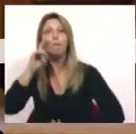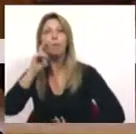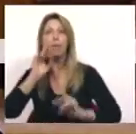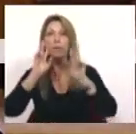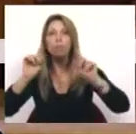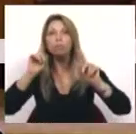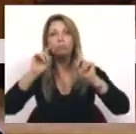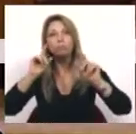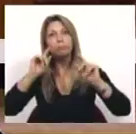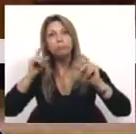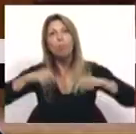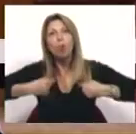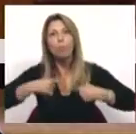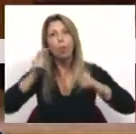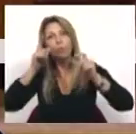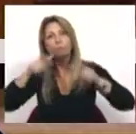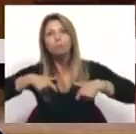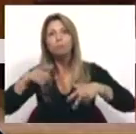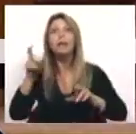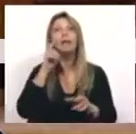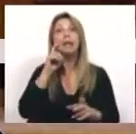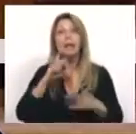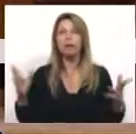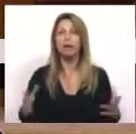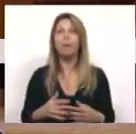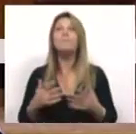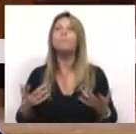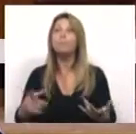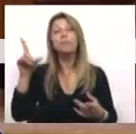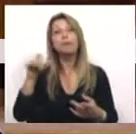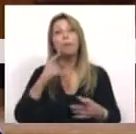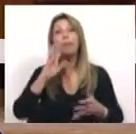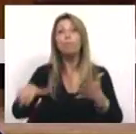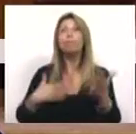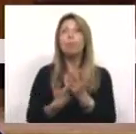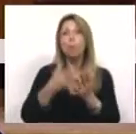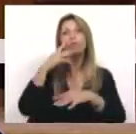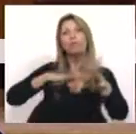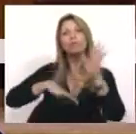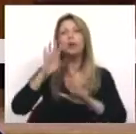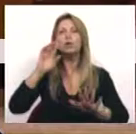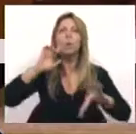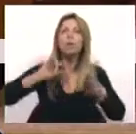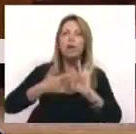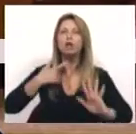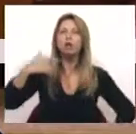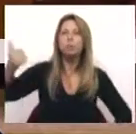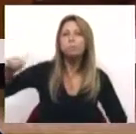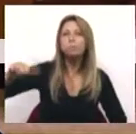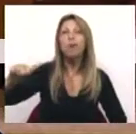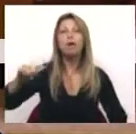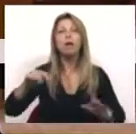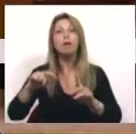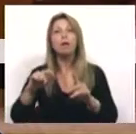Propomos também assegurar que o programa de autoproteção seja testado em terreno através de simulacros. E é